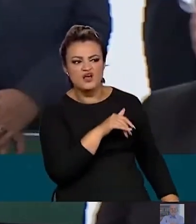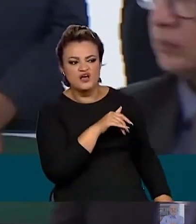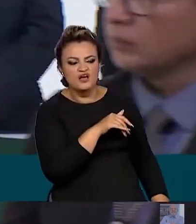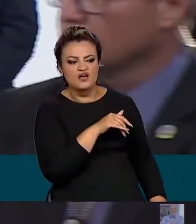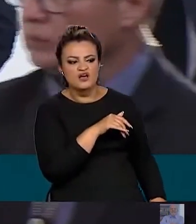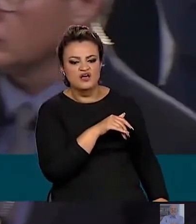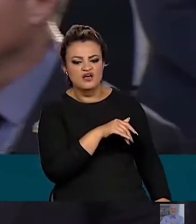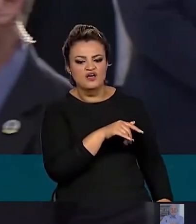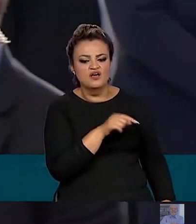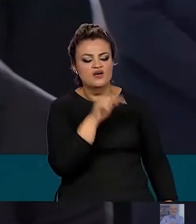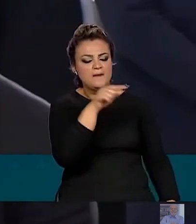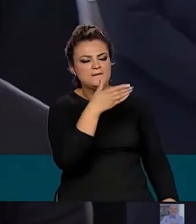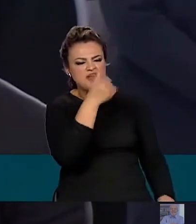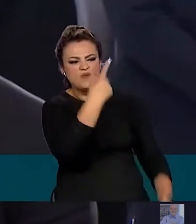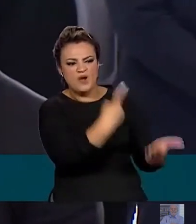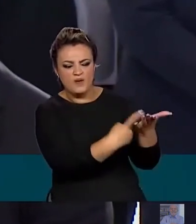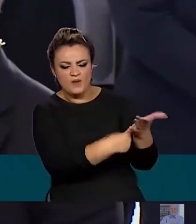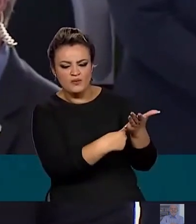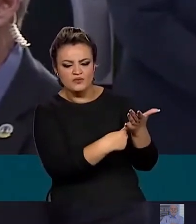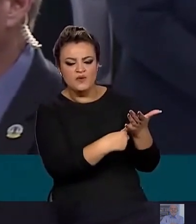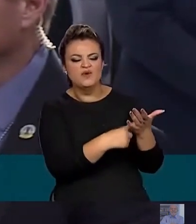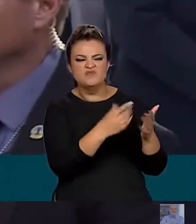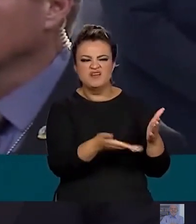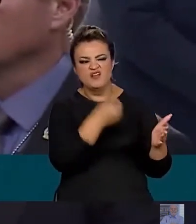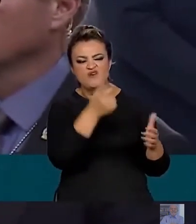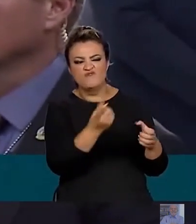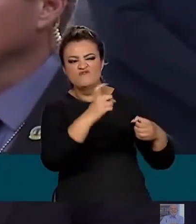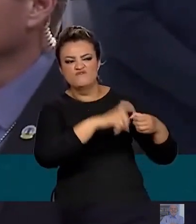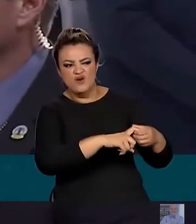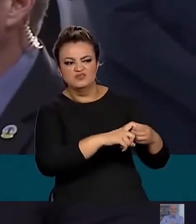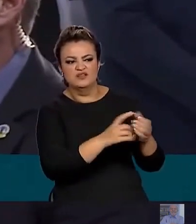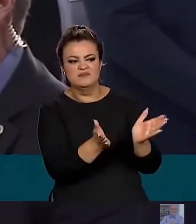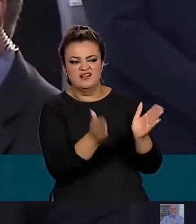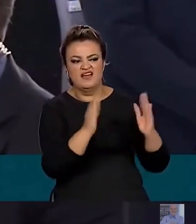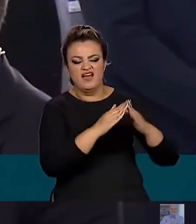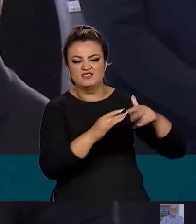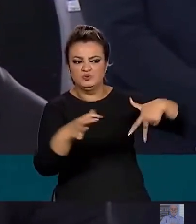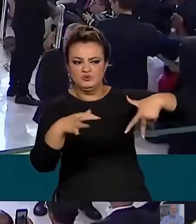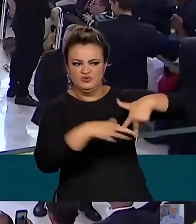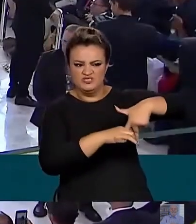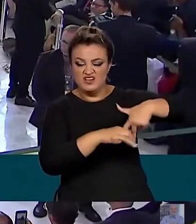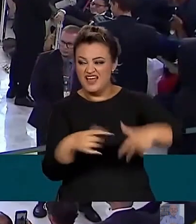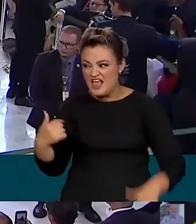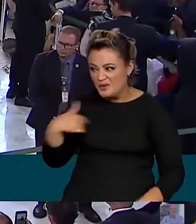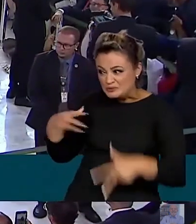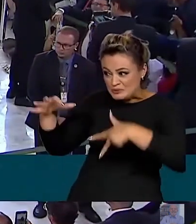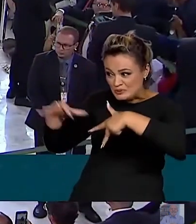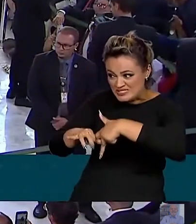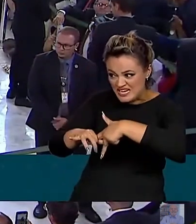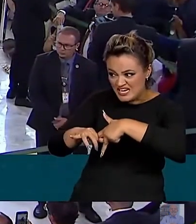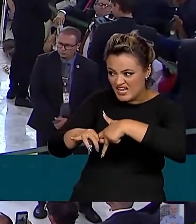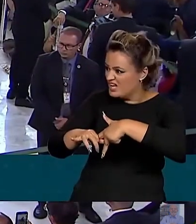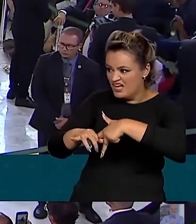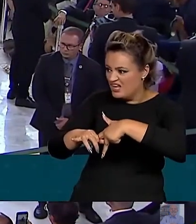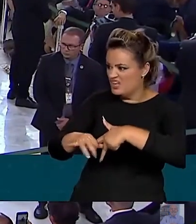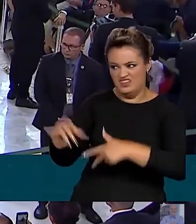que era bom tentar fazer um acordo para mim voltar para casa com a tornozeleira, eu disse, ah, eu não troco a minha dignidade pela minha